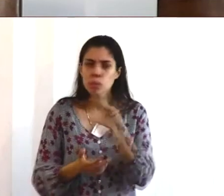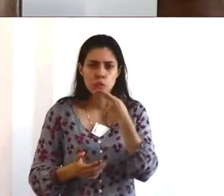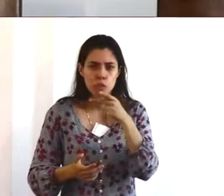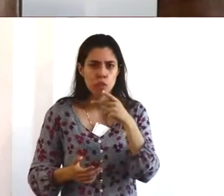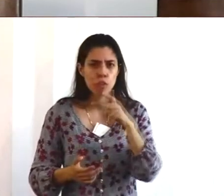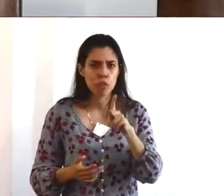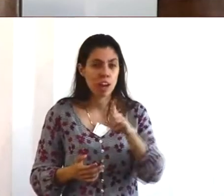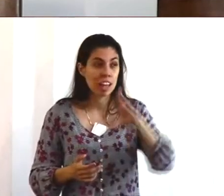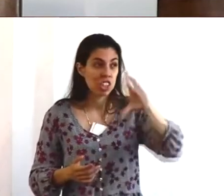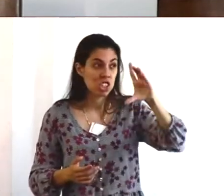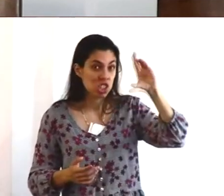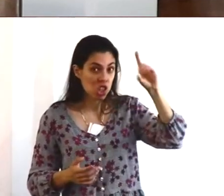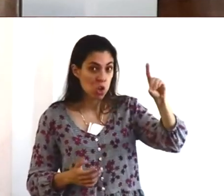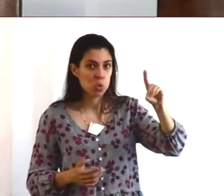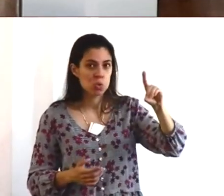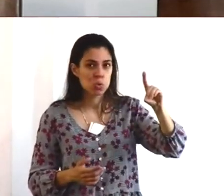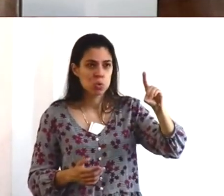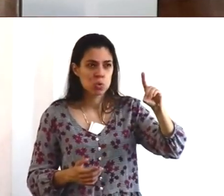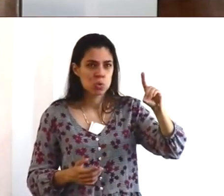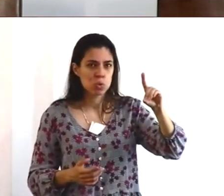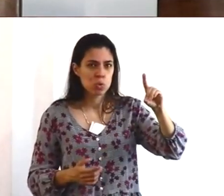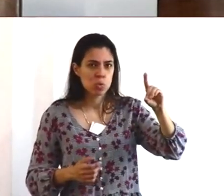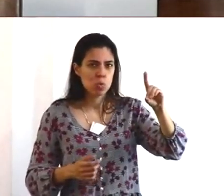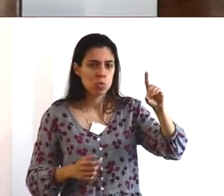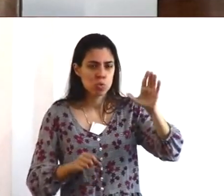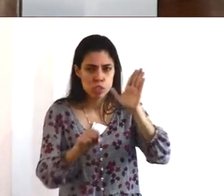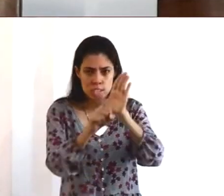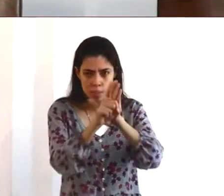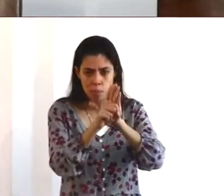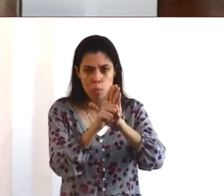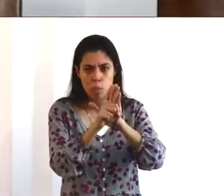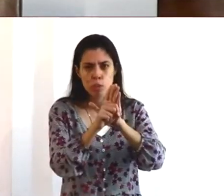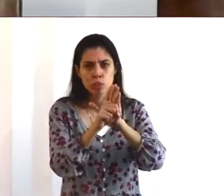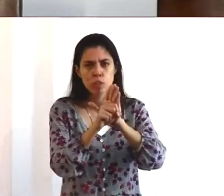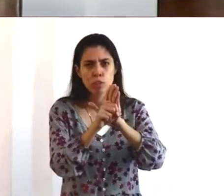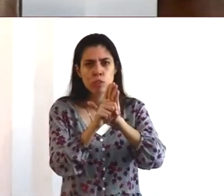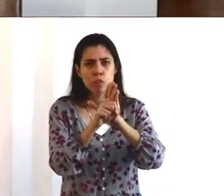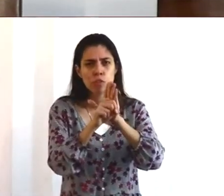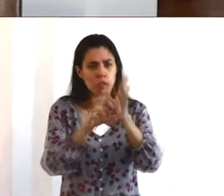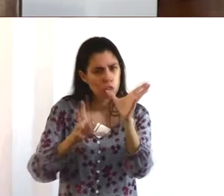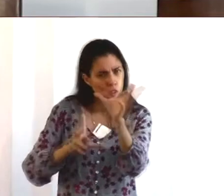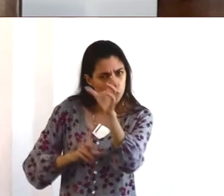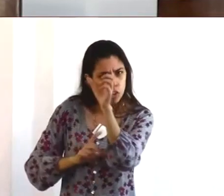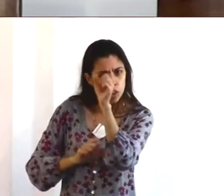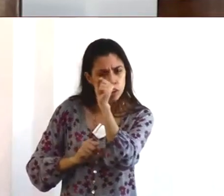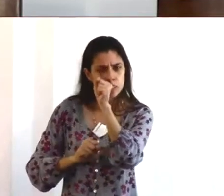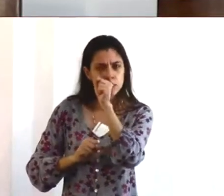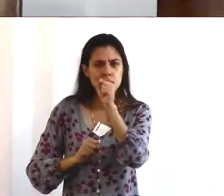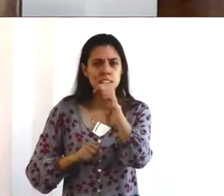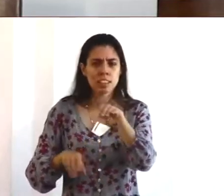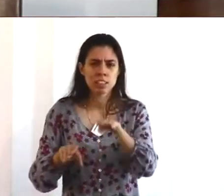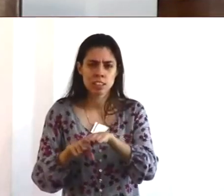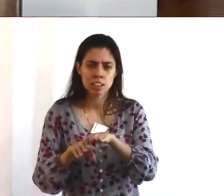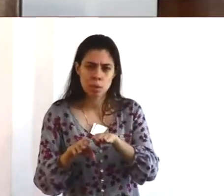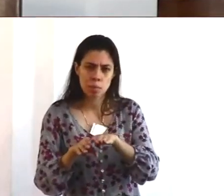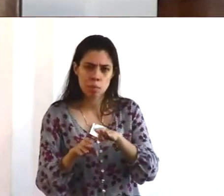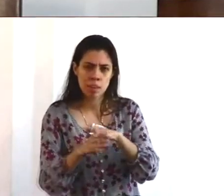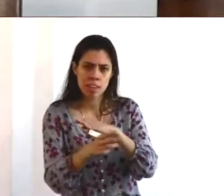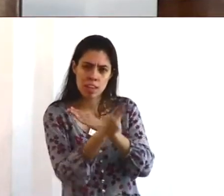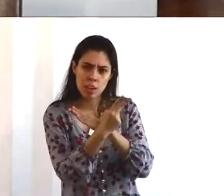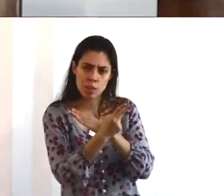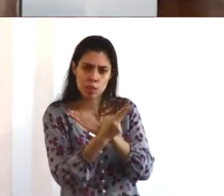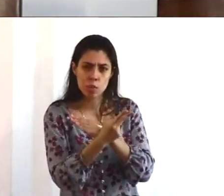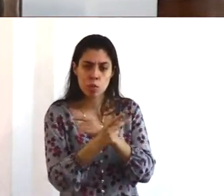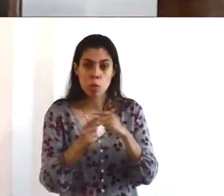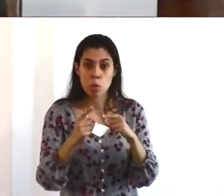de um Deus providente, um caráter de um Deus que de fato está ao lado do seu povo, guerreando pelo seu povo